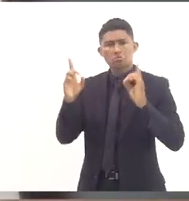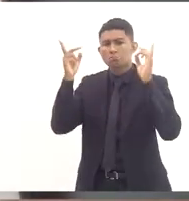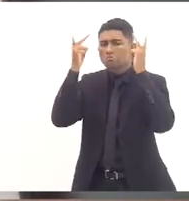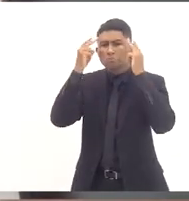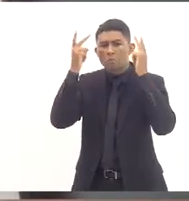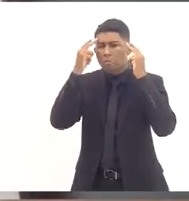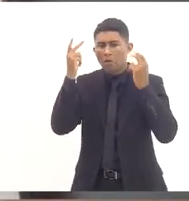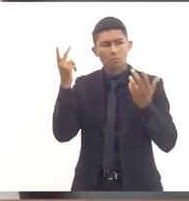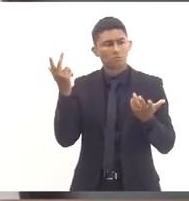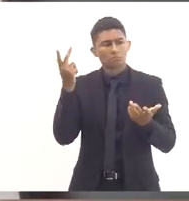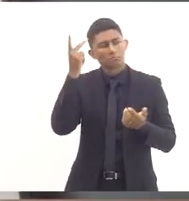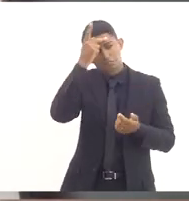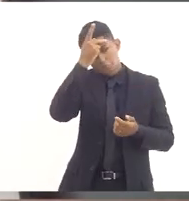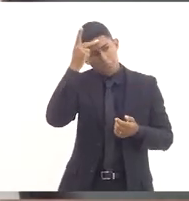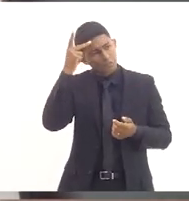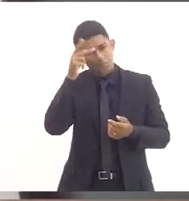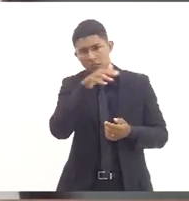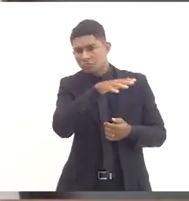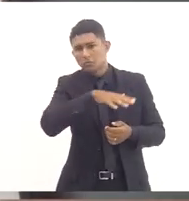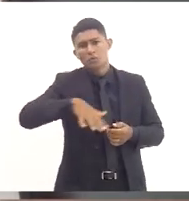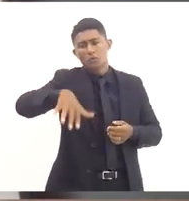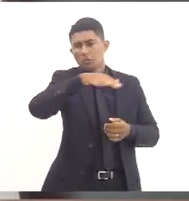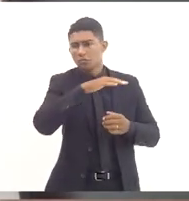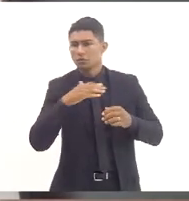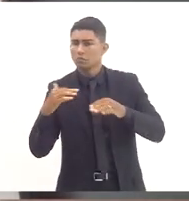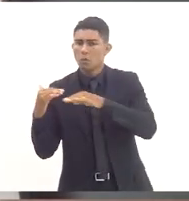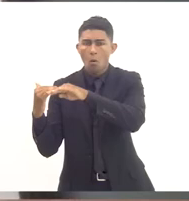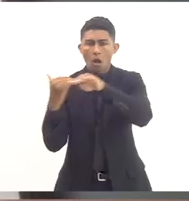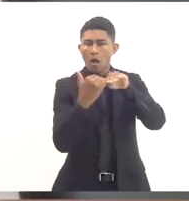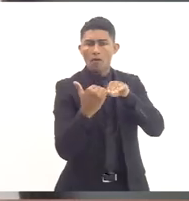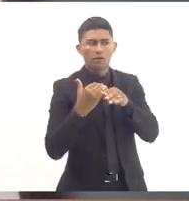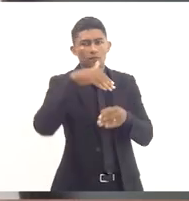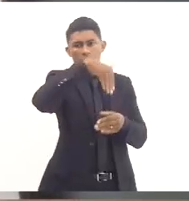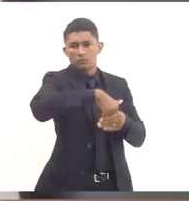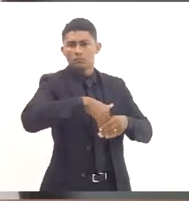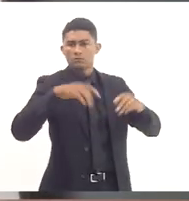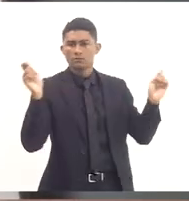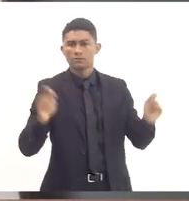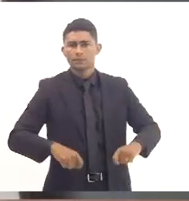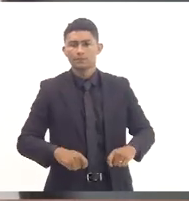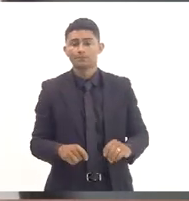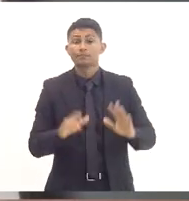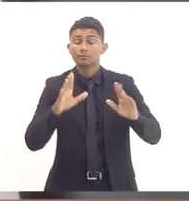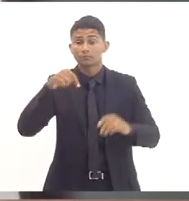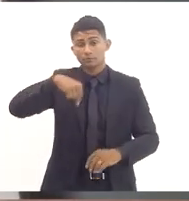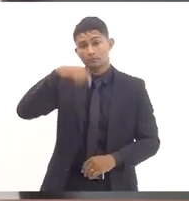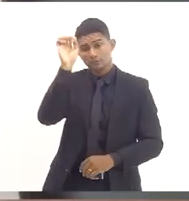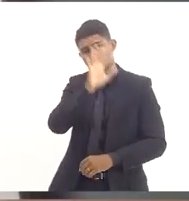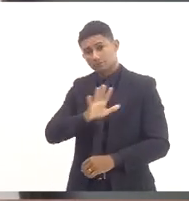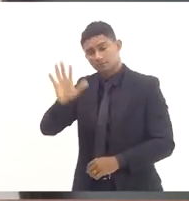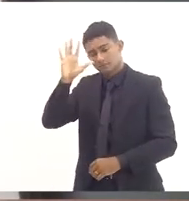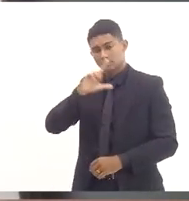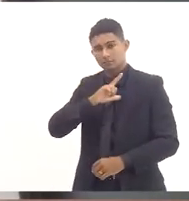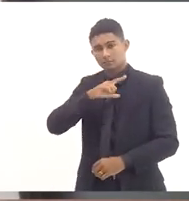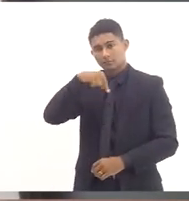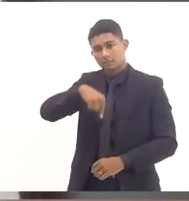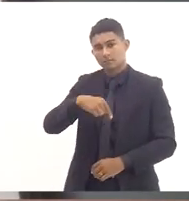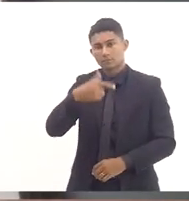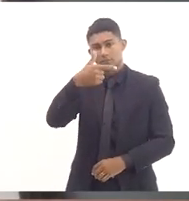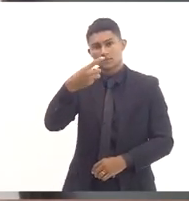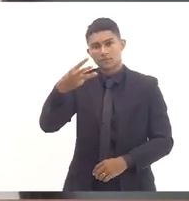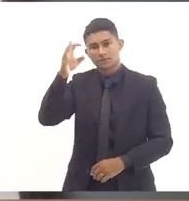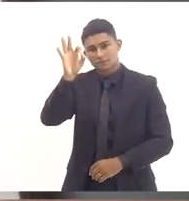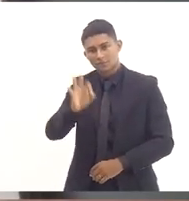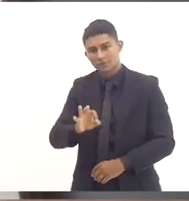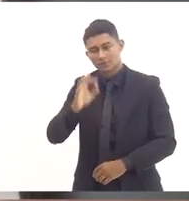e nós pa título de sódio conhecimento no Brasil tá 23 por cento da população